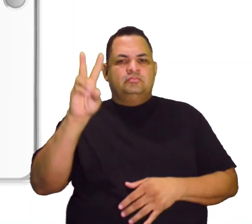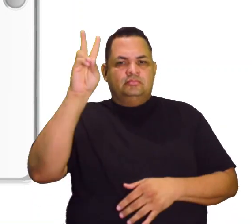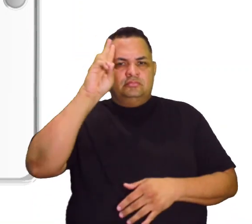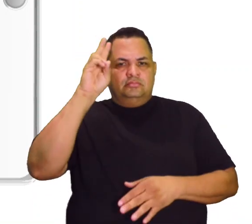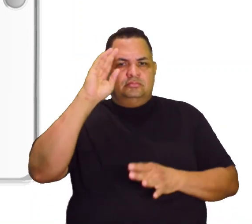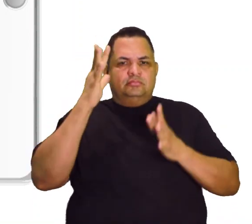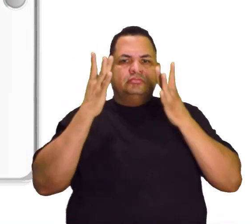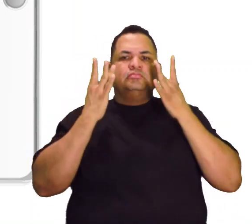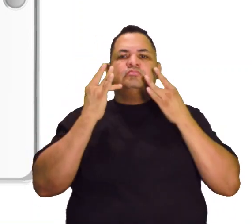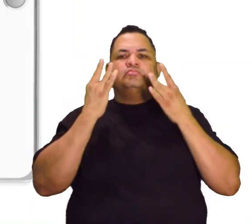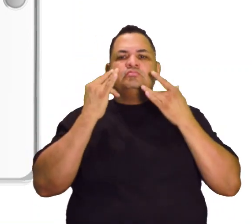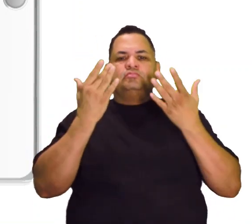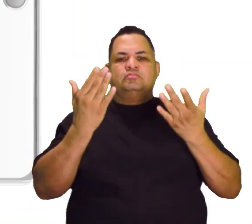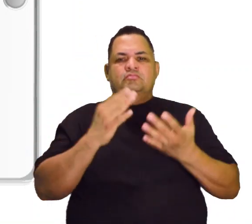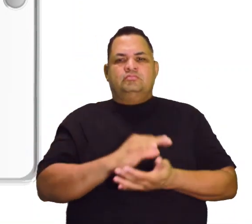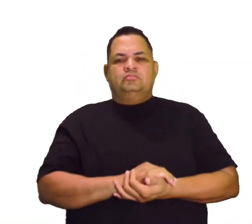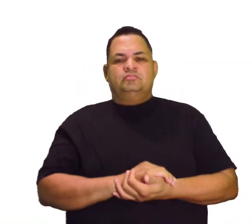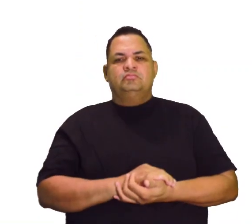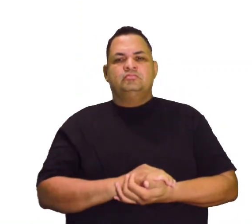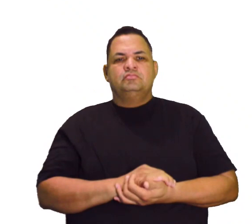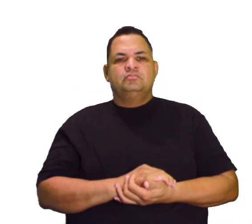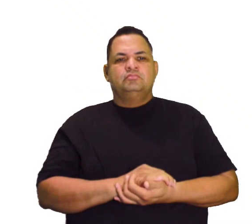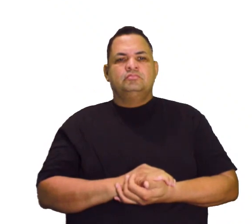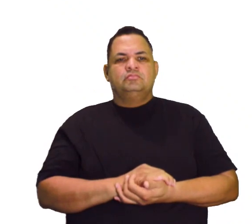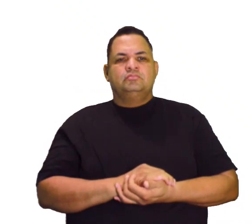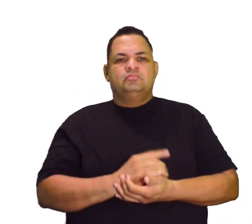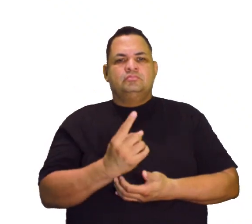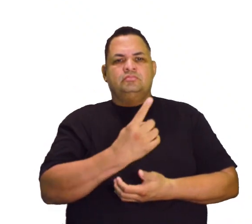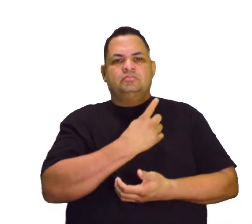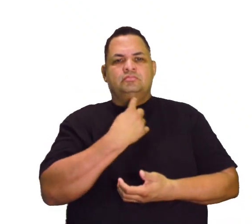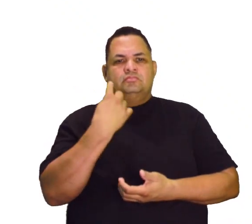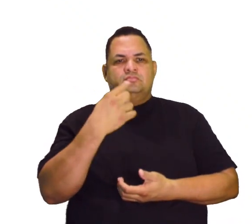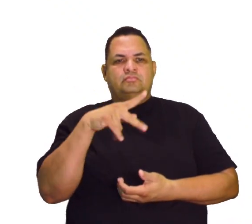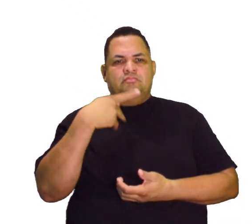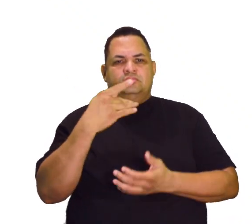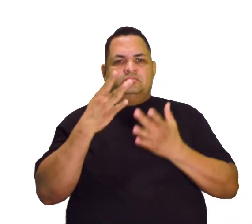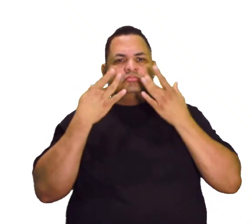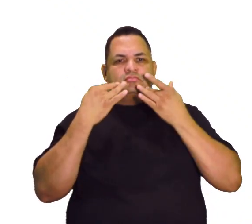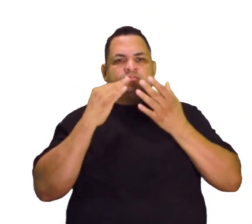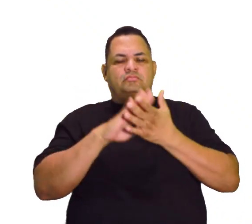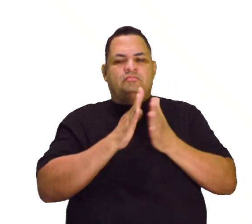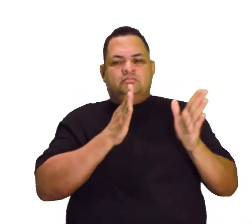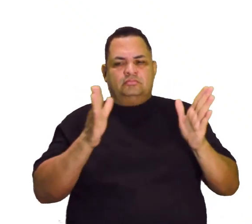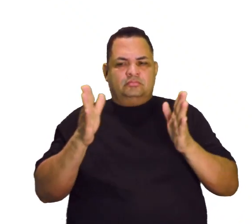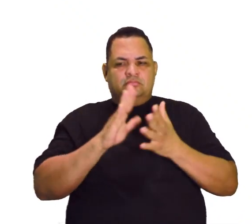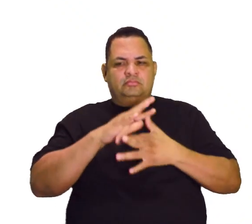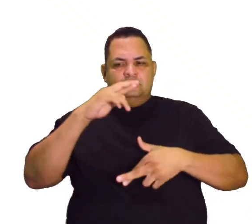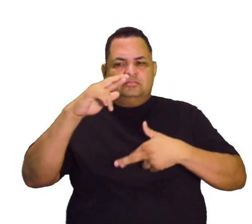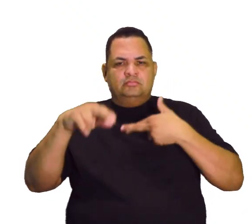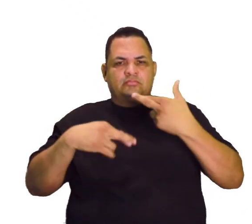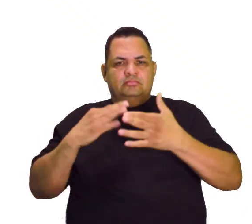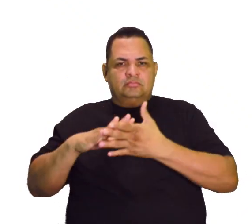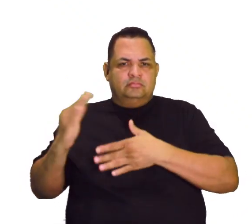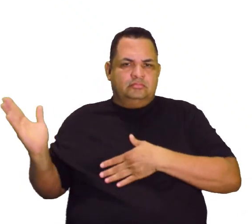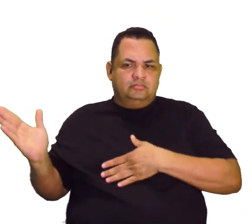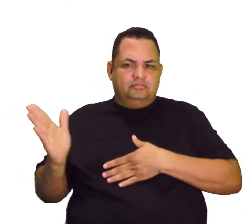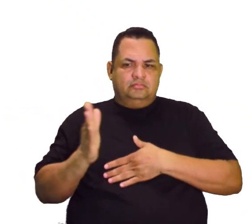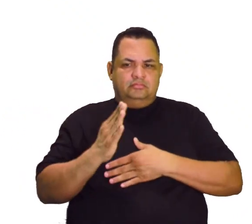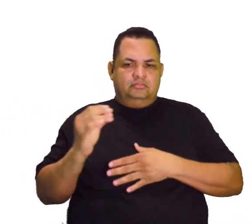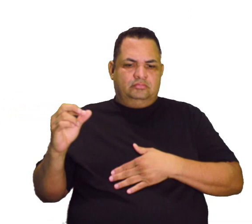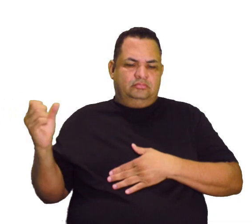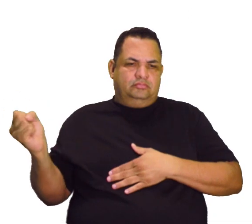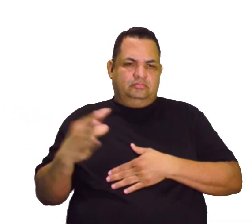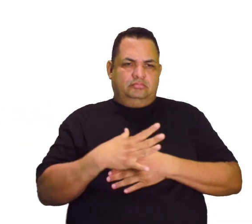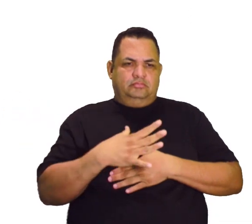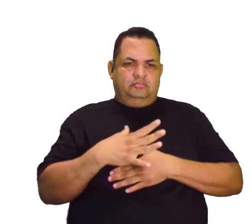sobre história do teatro. Então, nós falamos aí do teatro no período do Renascimento. Então, nós